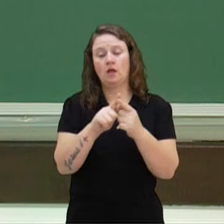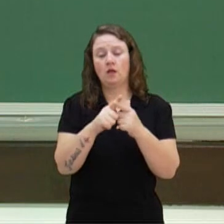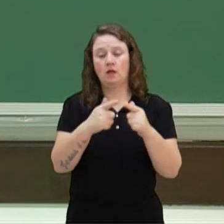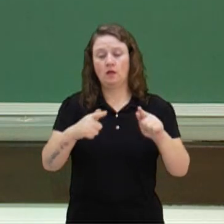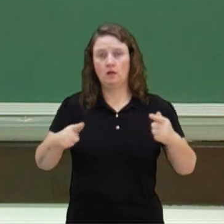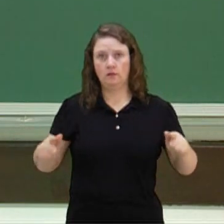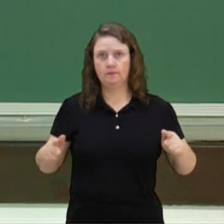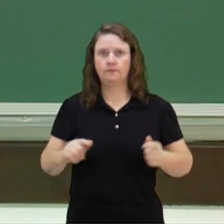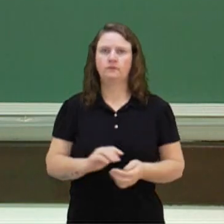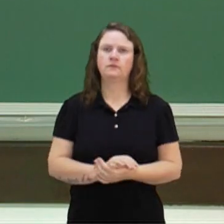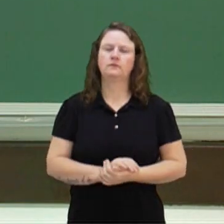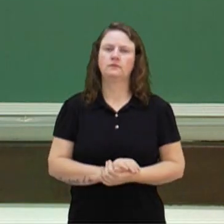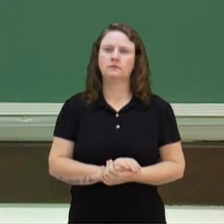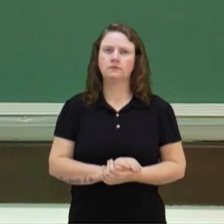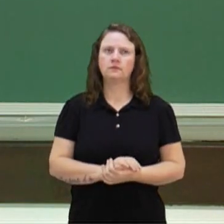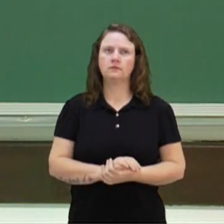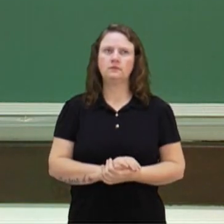tudo bem?